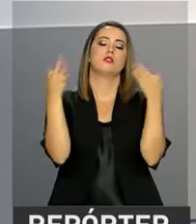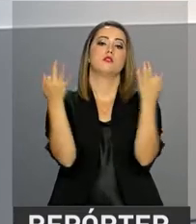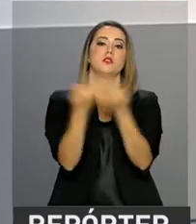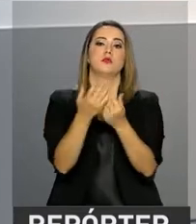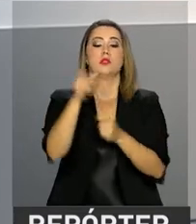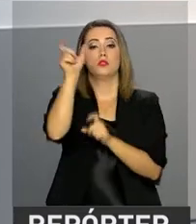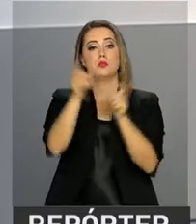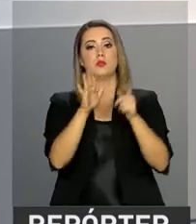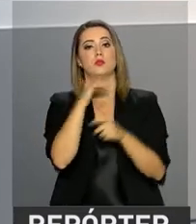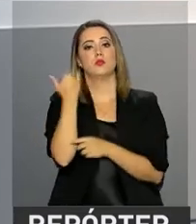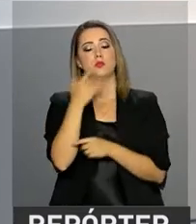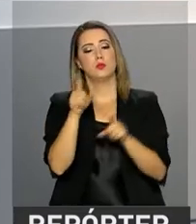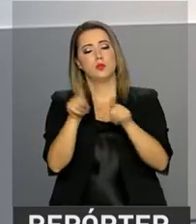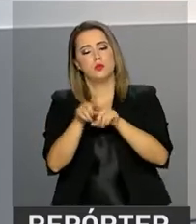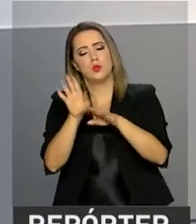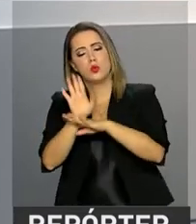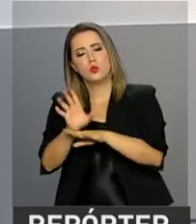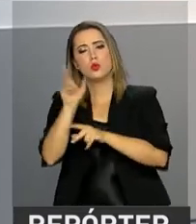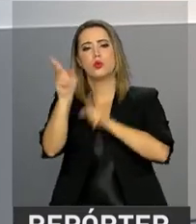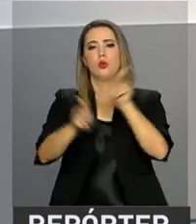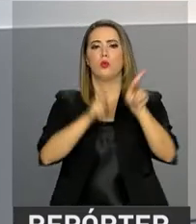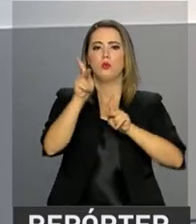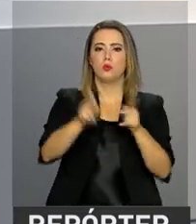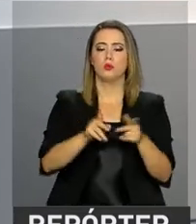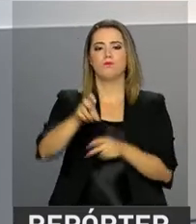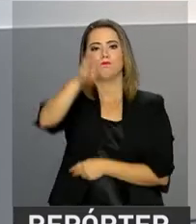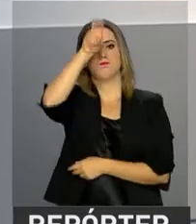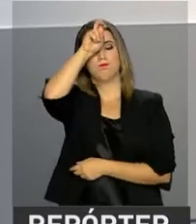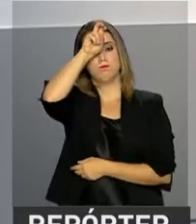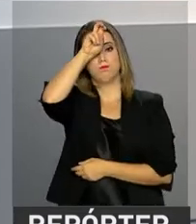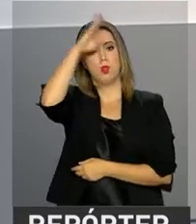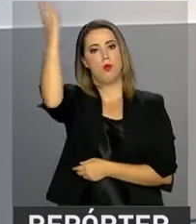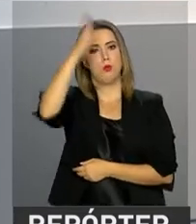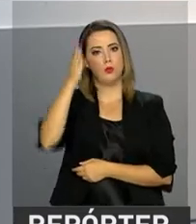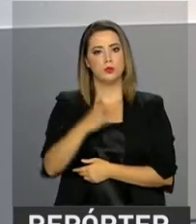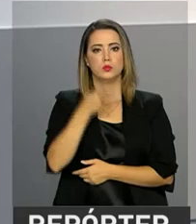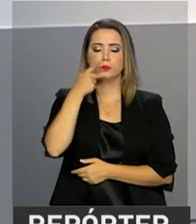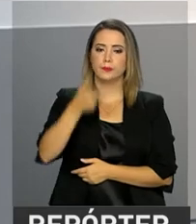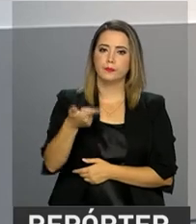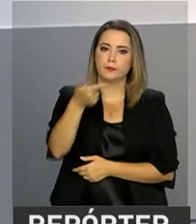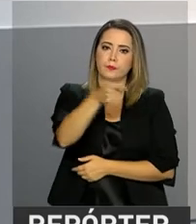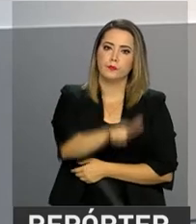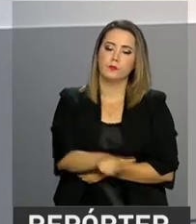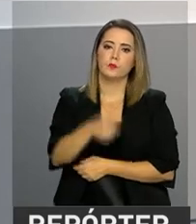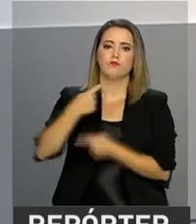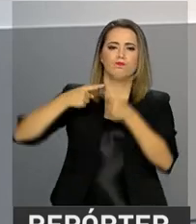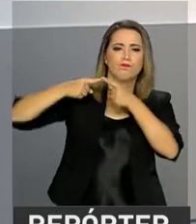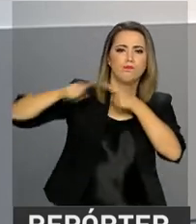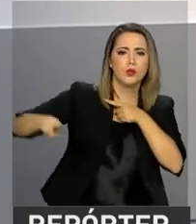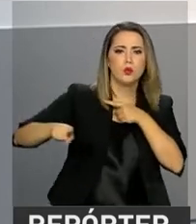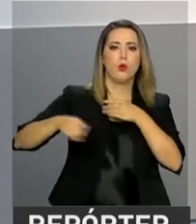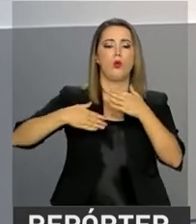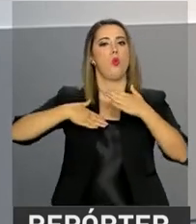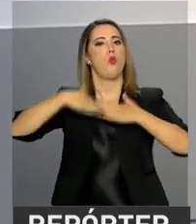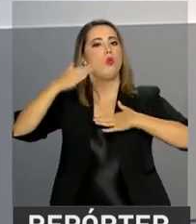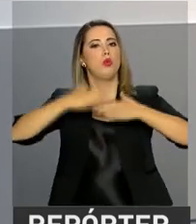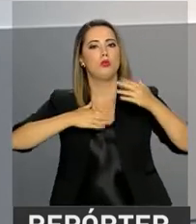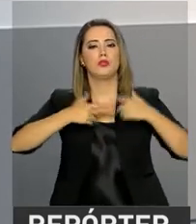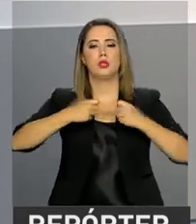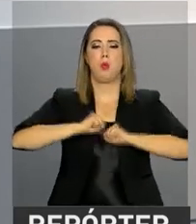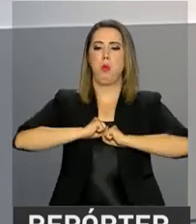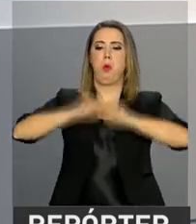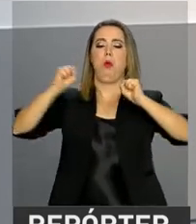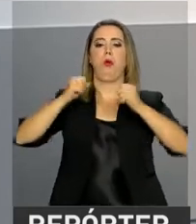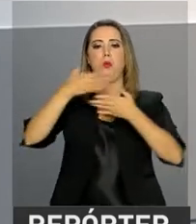solidariedade com o povo eo governo do egito o brasil reiterou veementemente o seu repúdio a todo e qualquer ato de